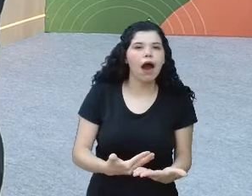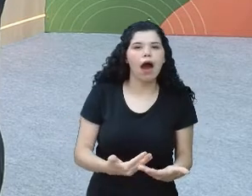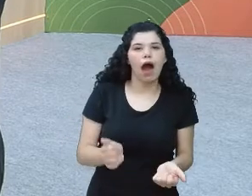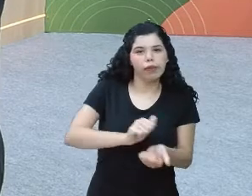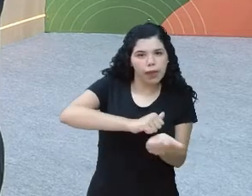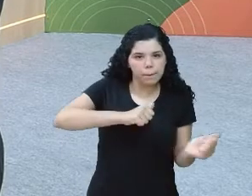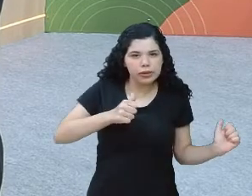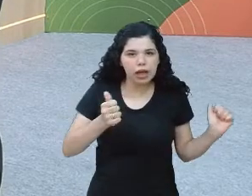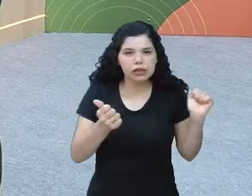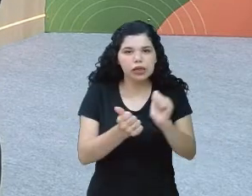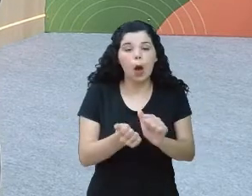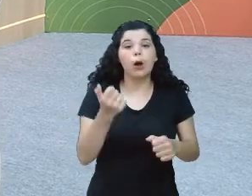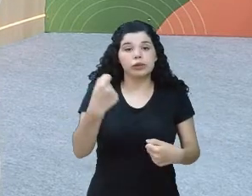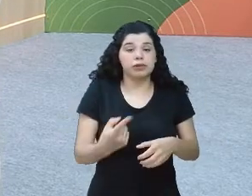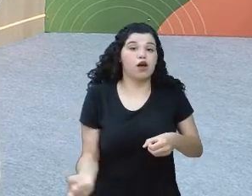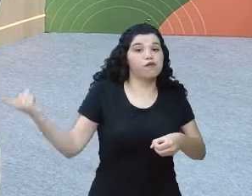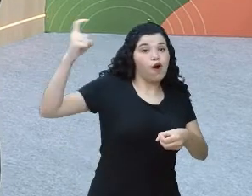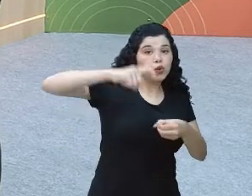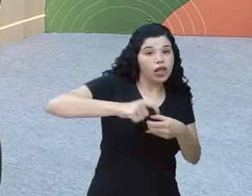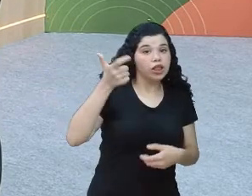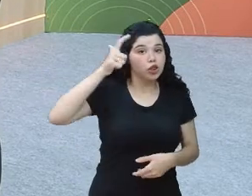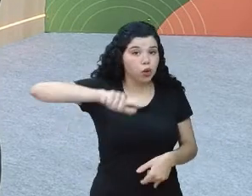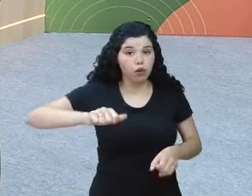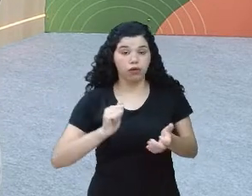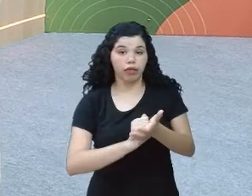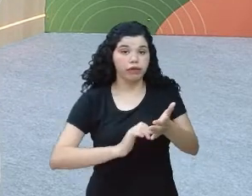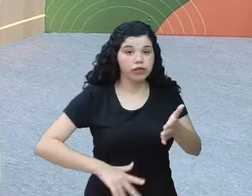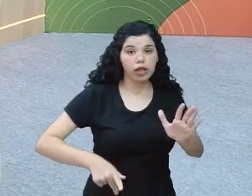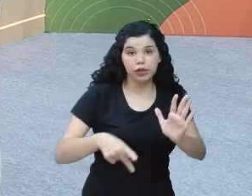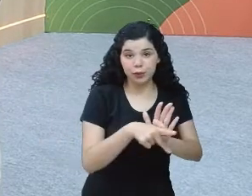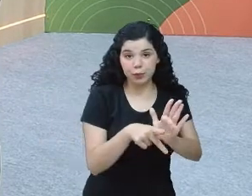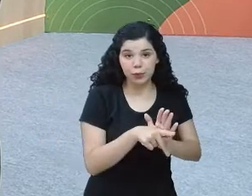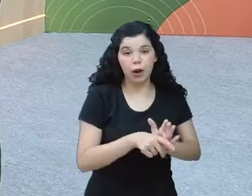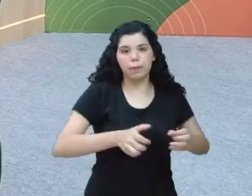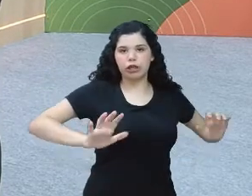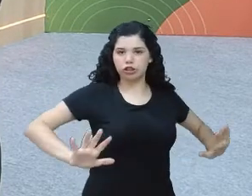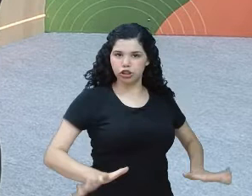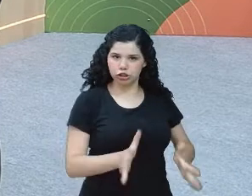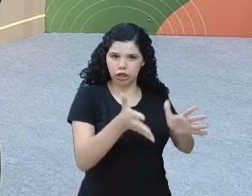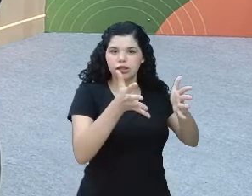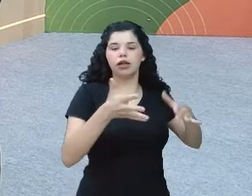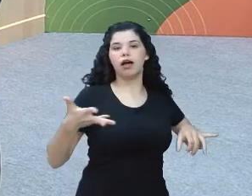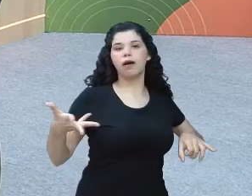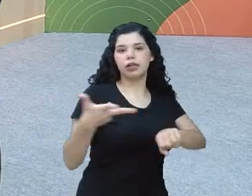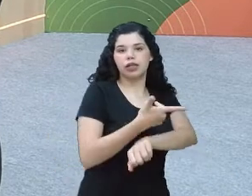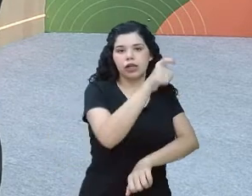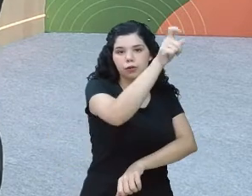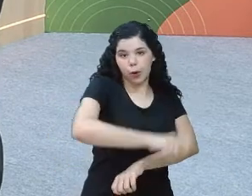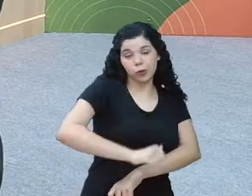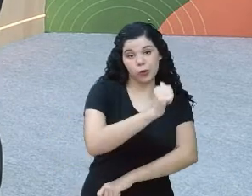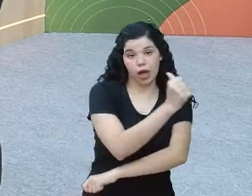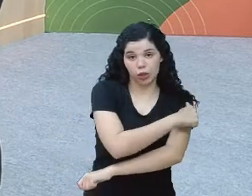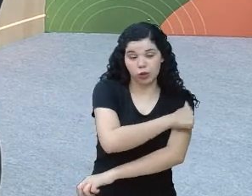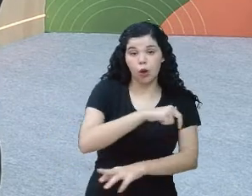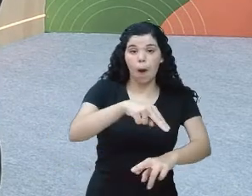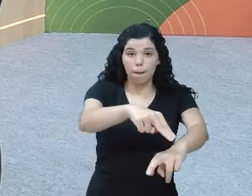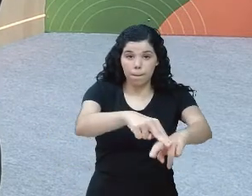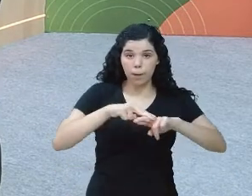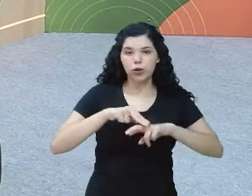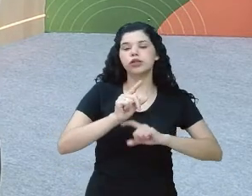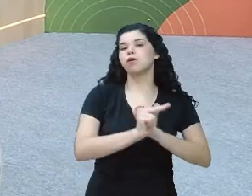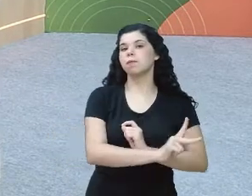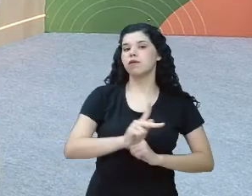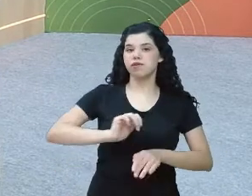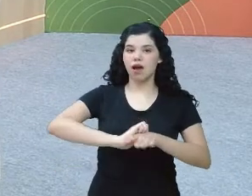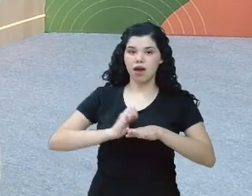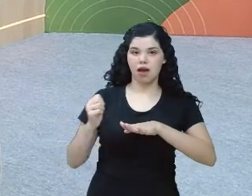se precisa ser repetido alguma atividade, para trabalhar mais as habilidades do estudante. Então, o professor do AEE, ele